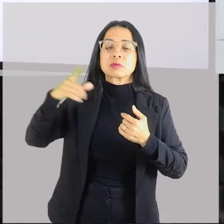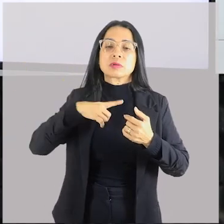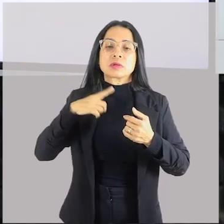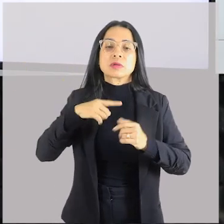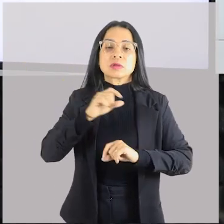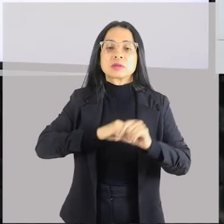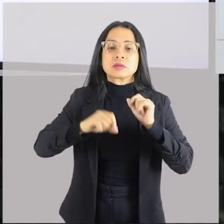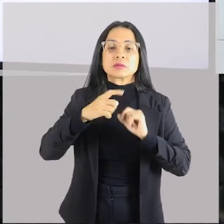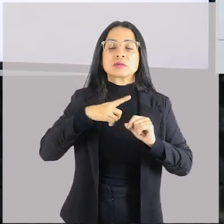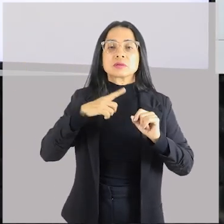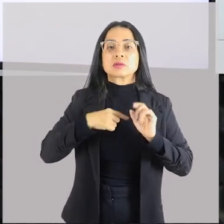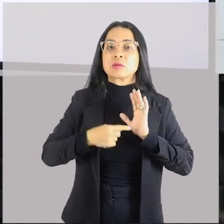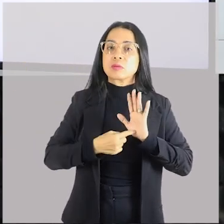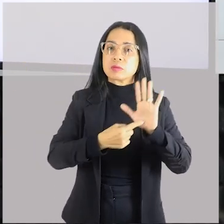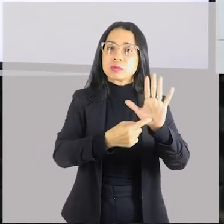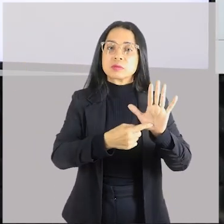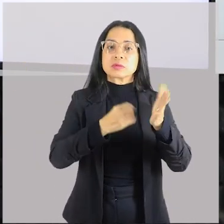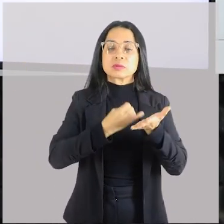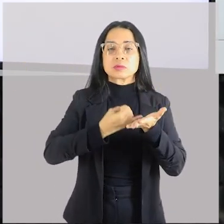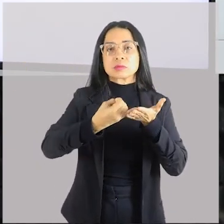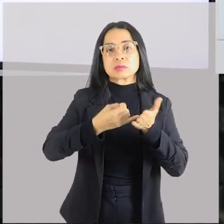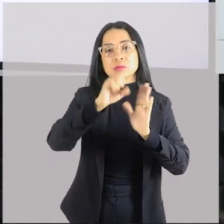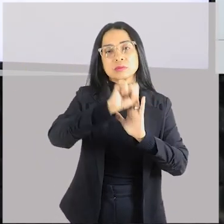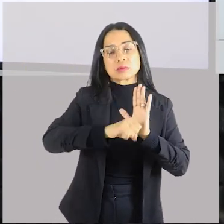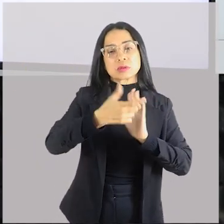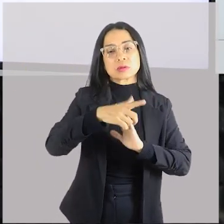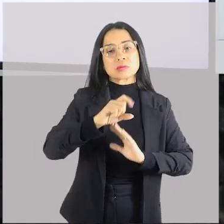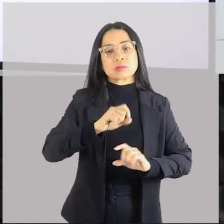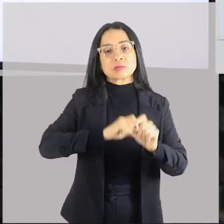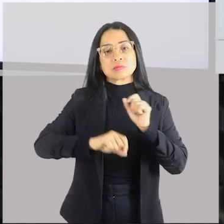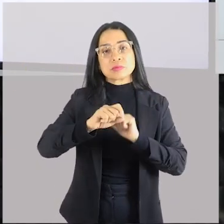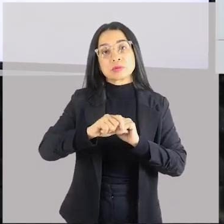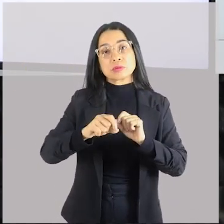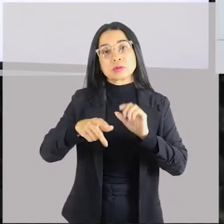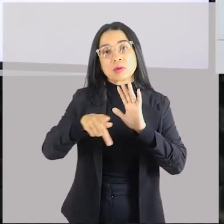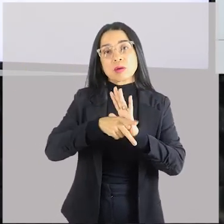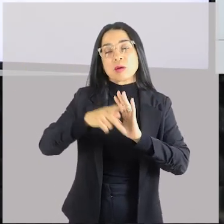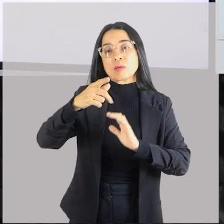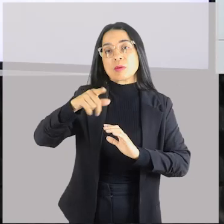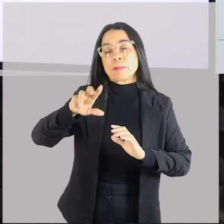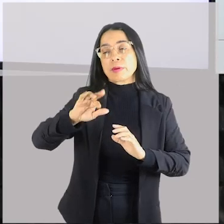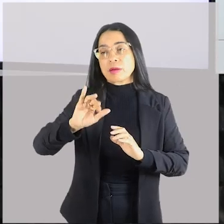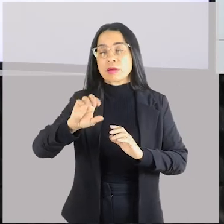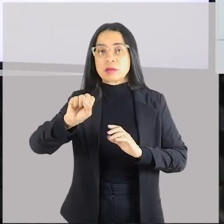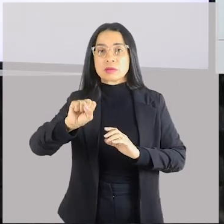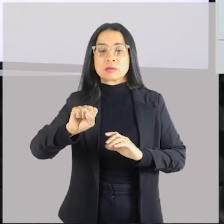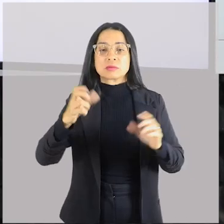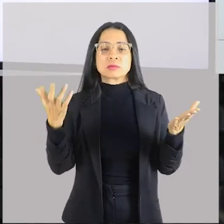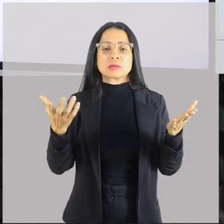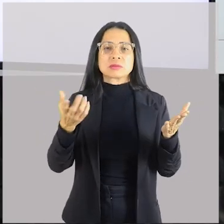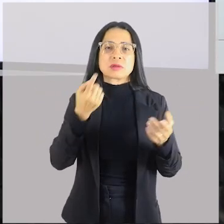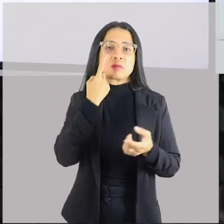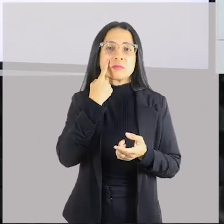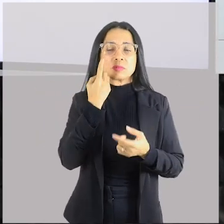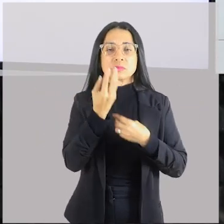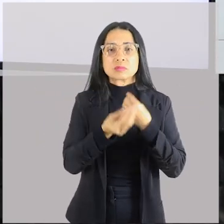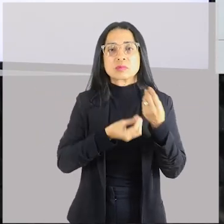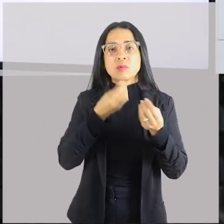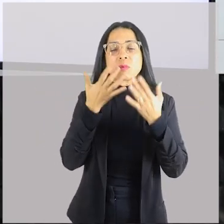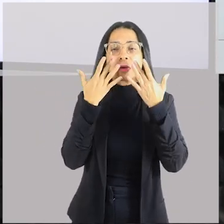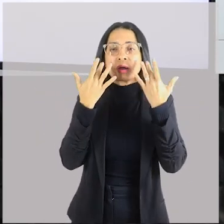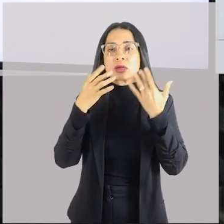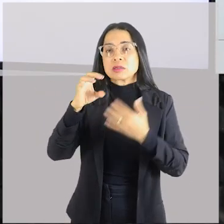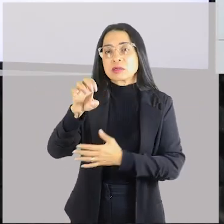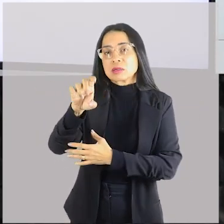acabado de ter uma exposição no início do século XX em Paris que era considerado uma arte exótica quando a gente fala exótica vou botar entre aspas assim